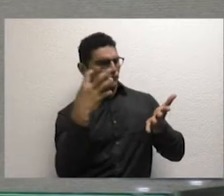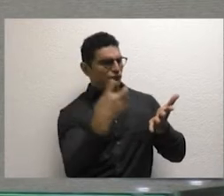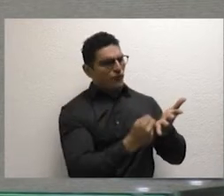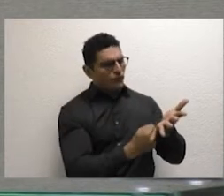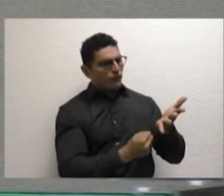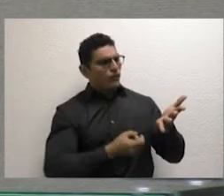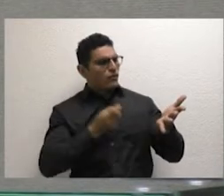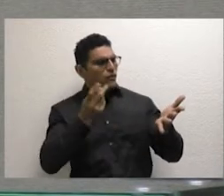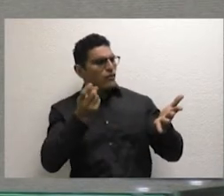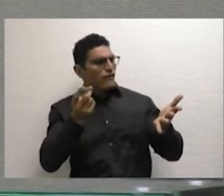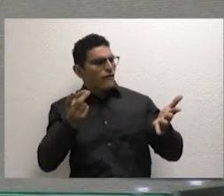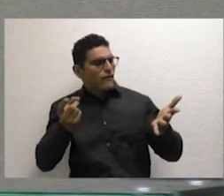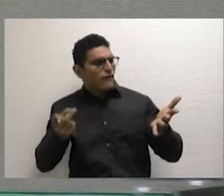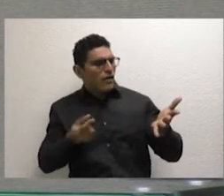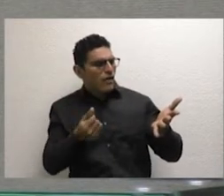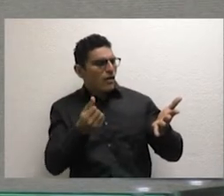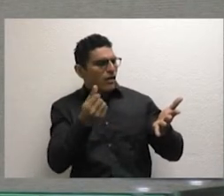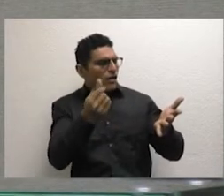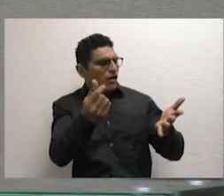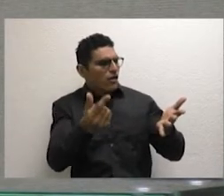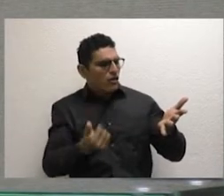relação ao Instituto Anterior